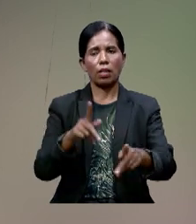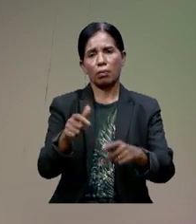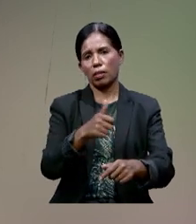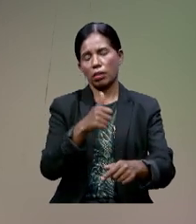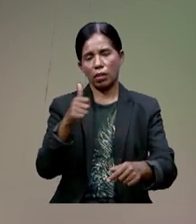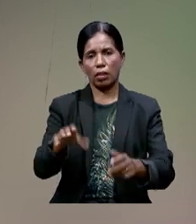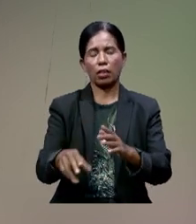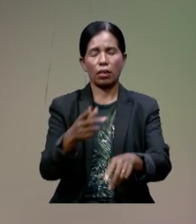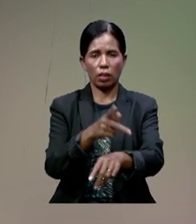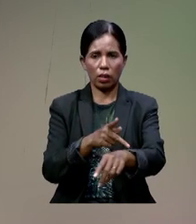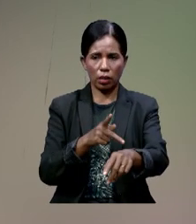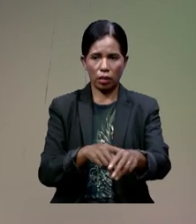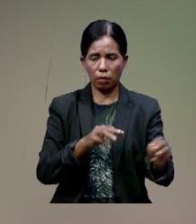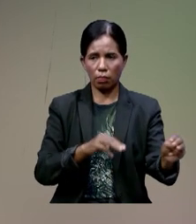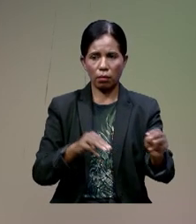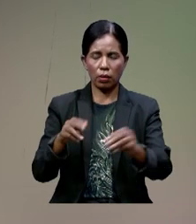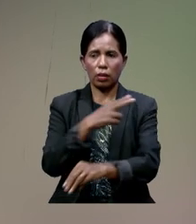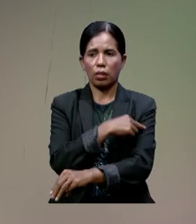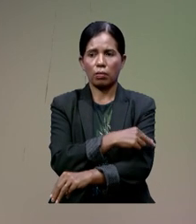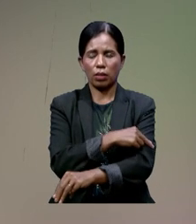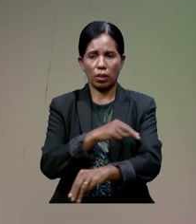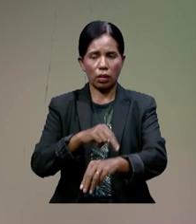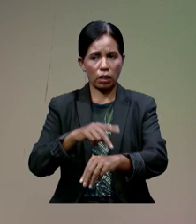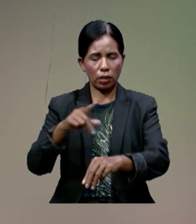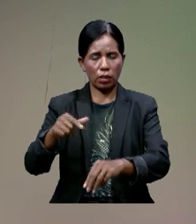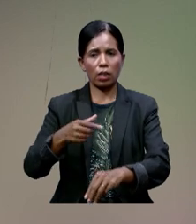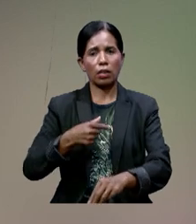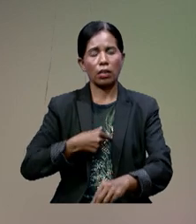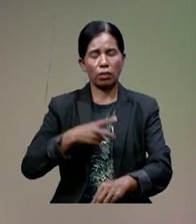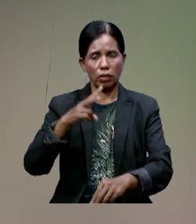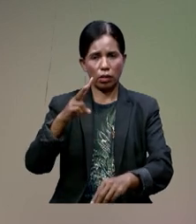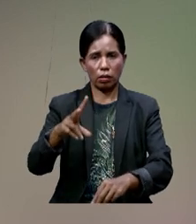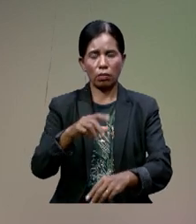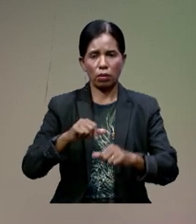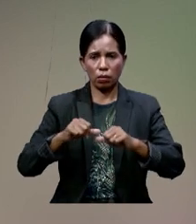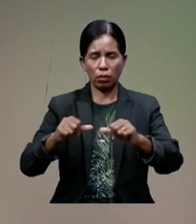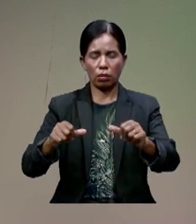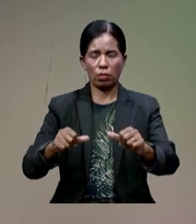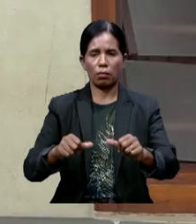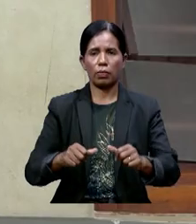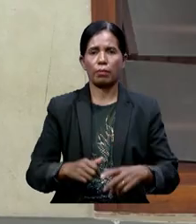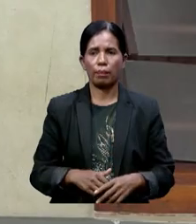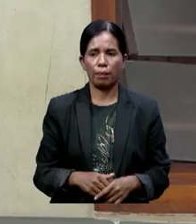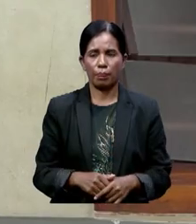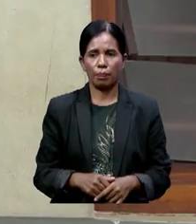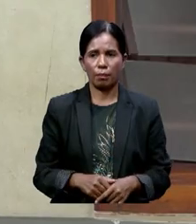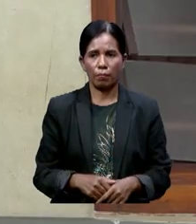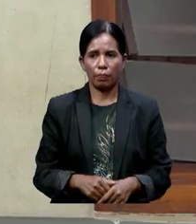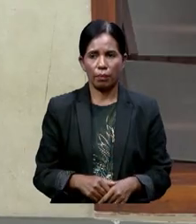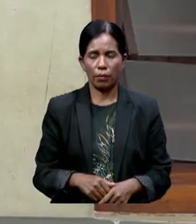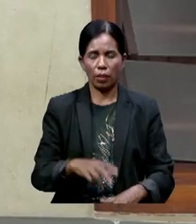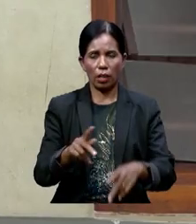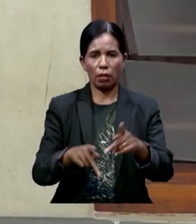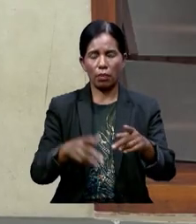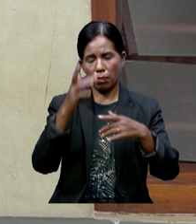Seluk nebeheta Canek transfereu no Hospital Nacional Guido Valadares, onde continua halo tratamento. Realmente, paciente ou